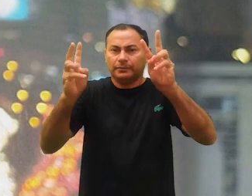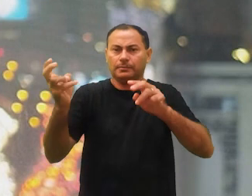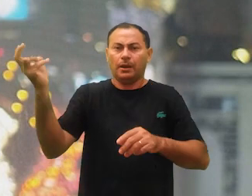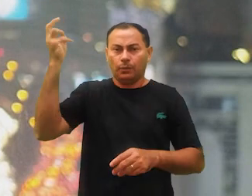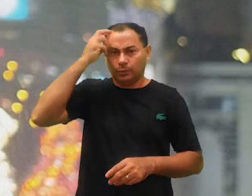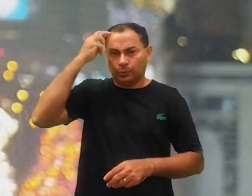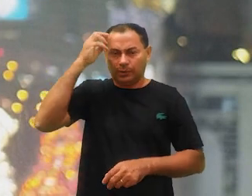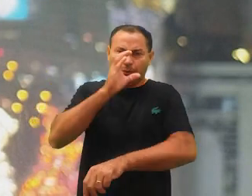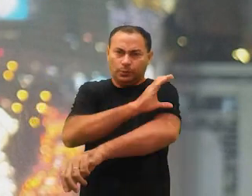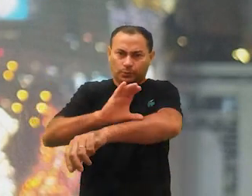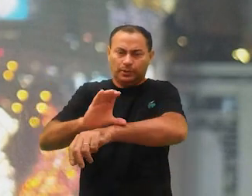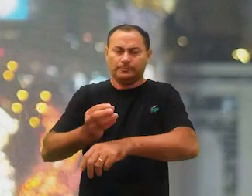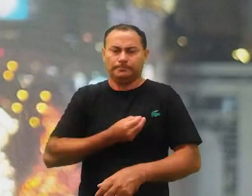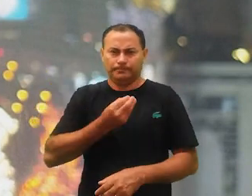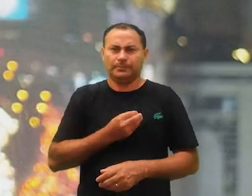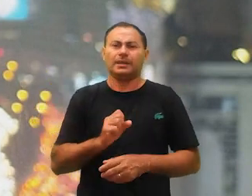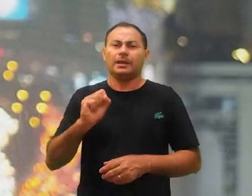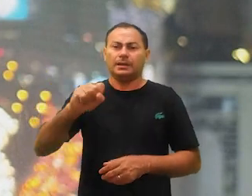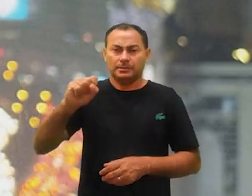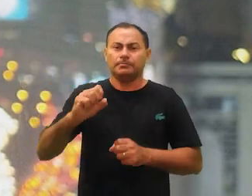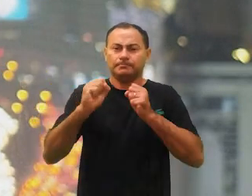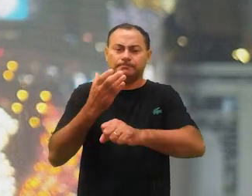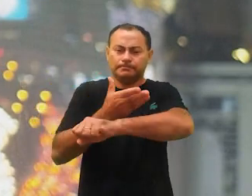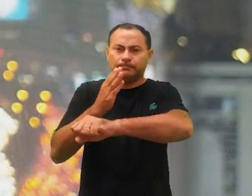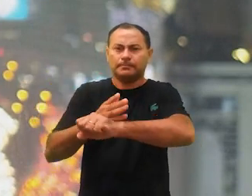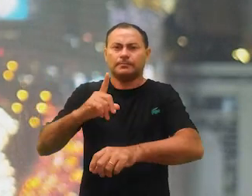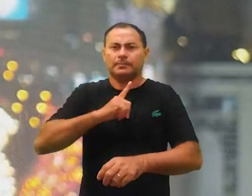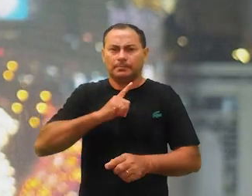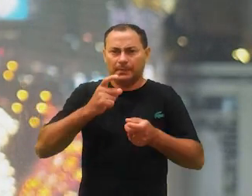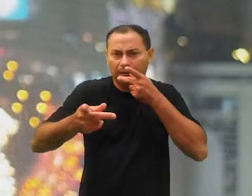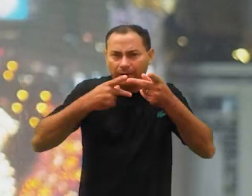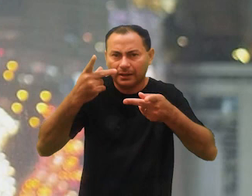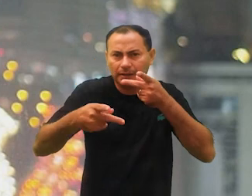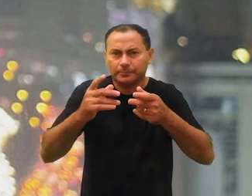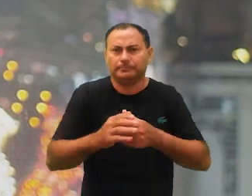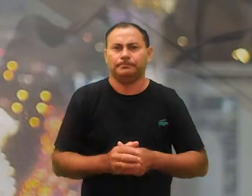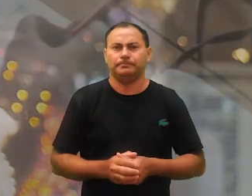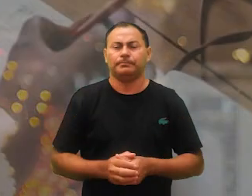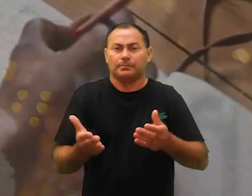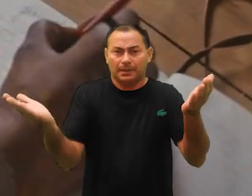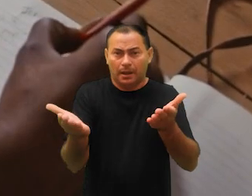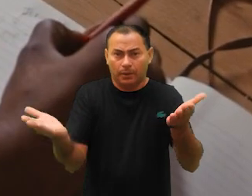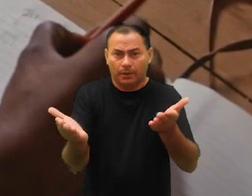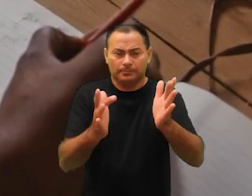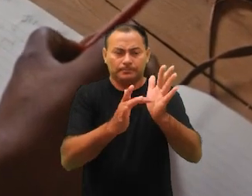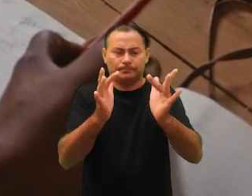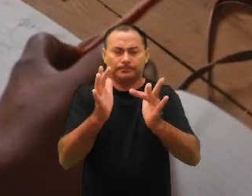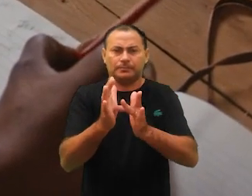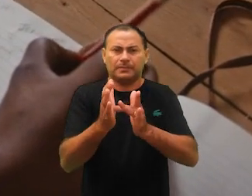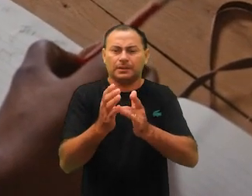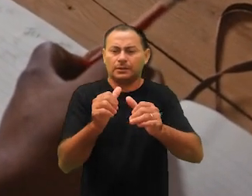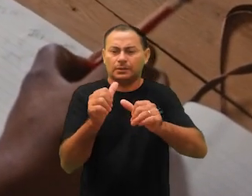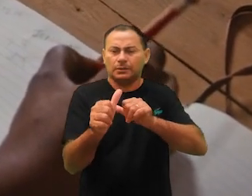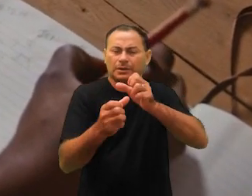em que se está inserido. É assim que podemos colocar em prática o que temos falado. Agora, Jesus